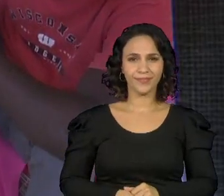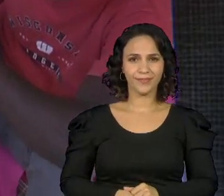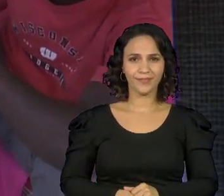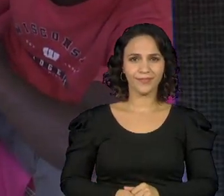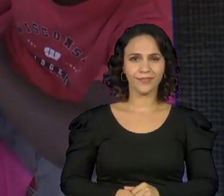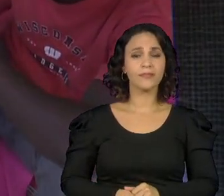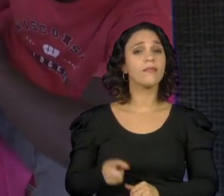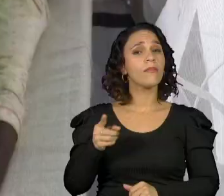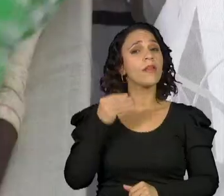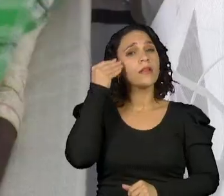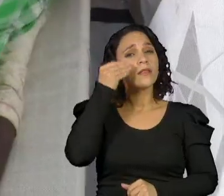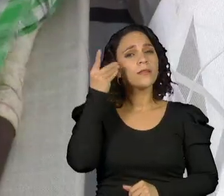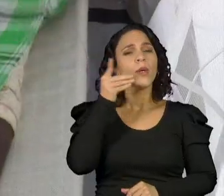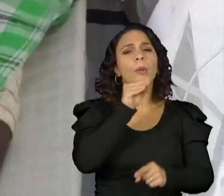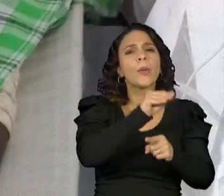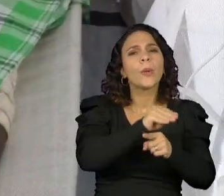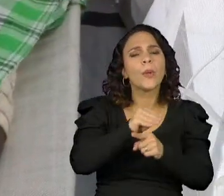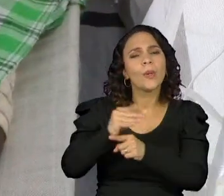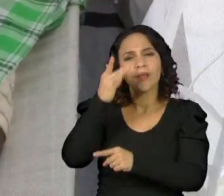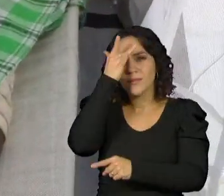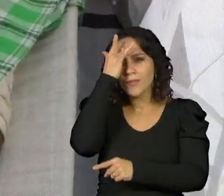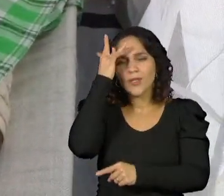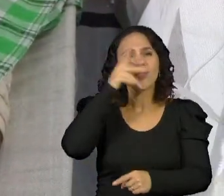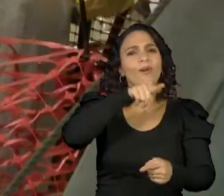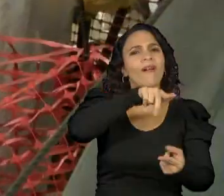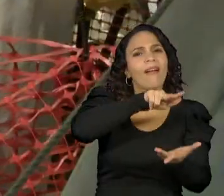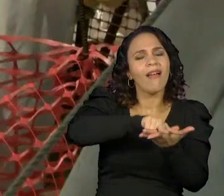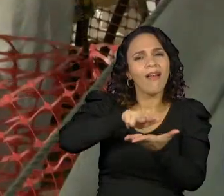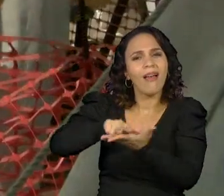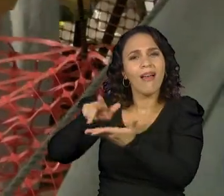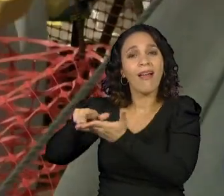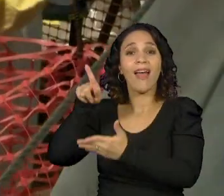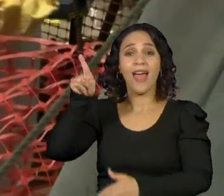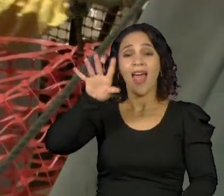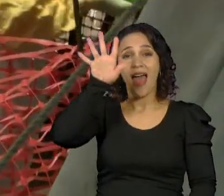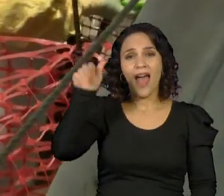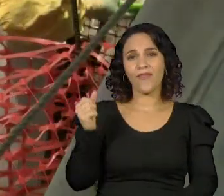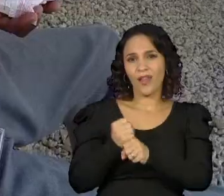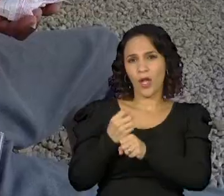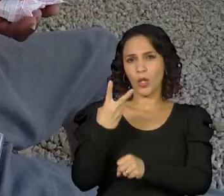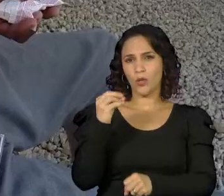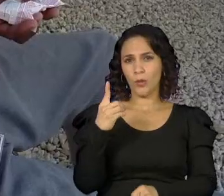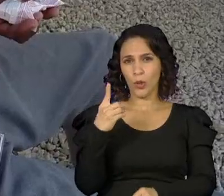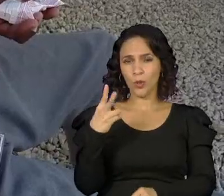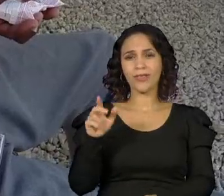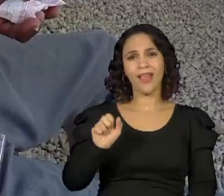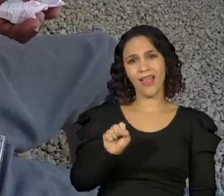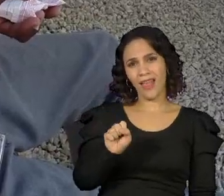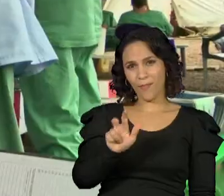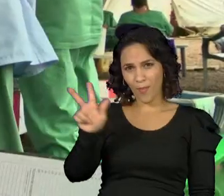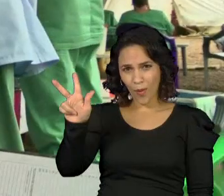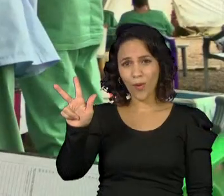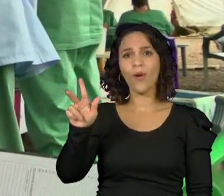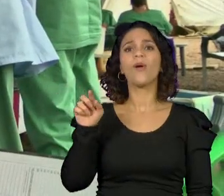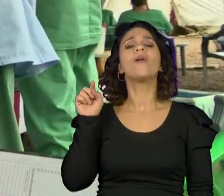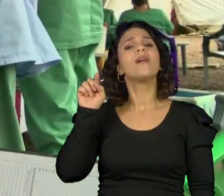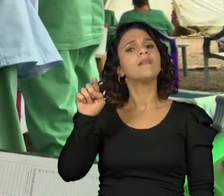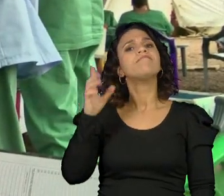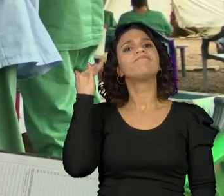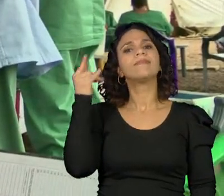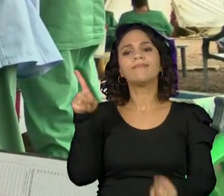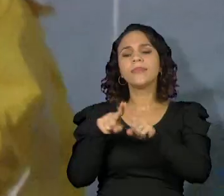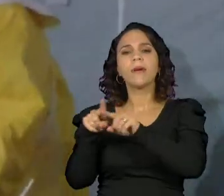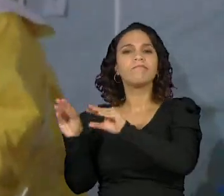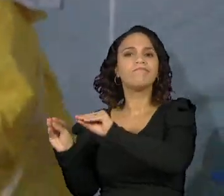A experiência de cuidar das vítimas do ebola em 2012 na África, ela trouxe para a pandemia da Covid-19, quando,